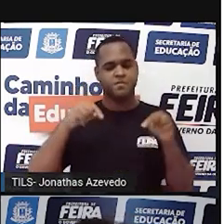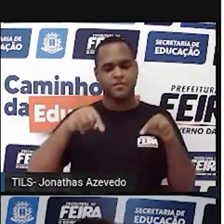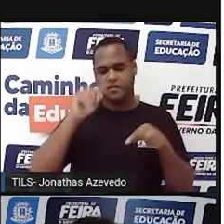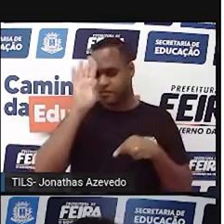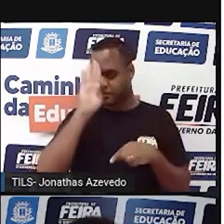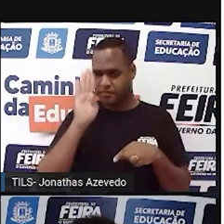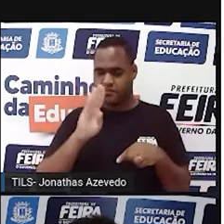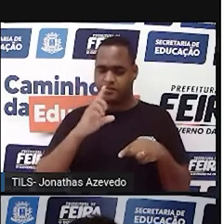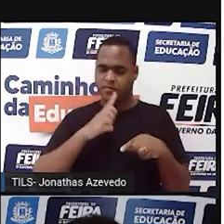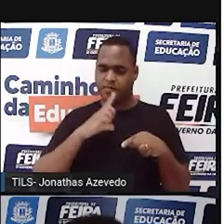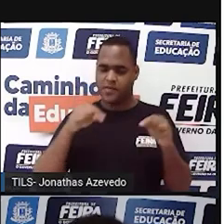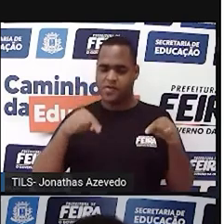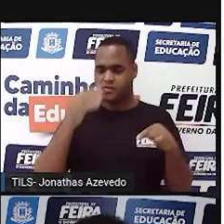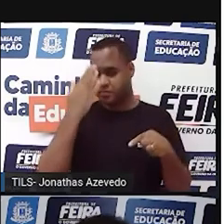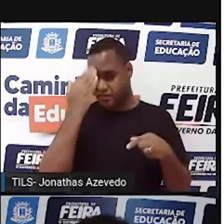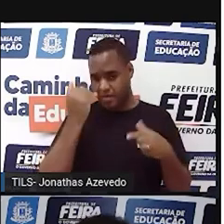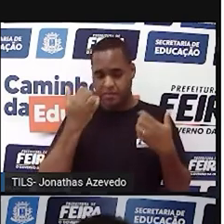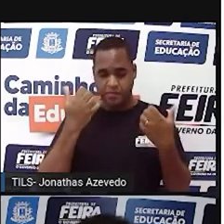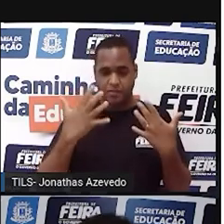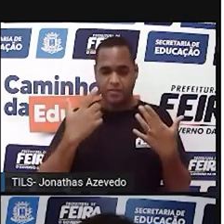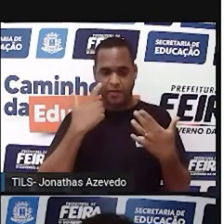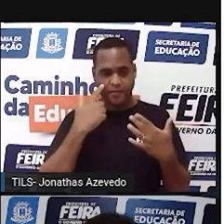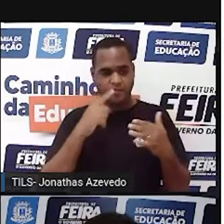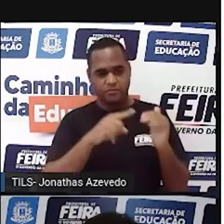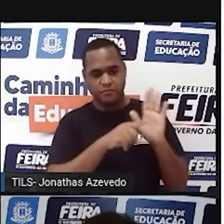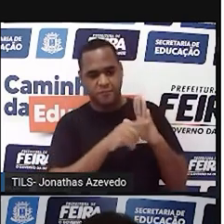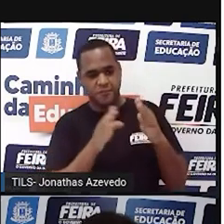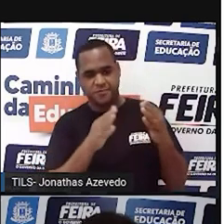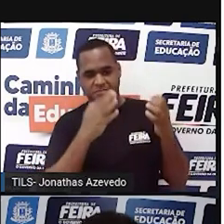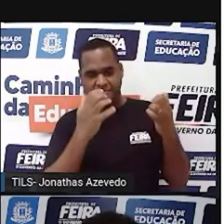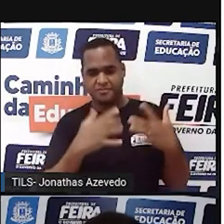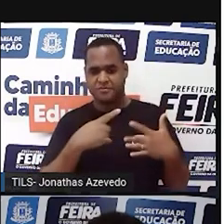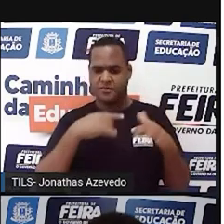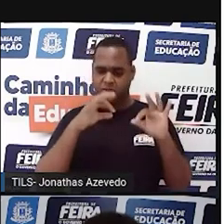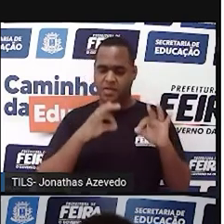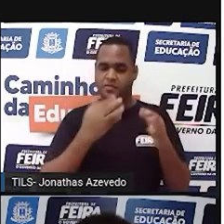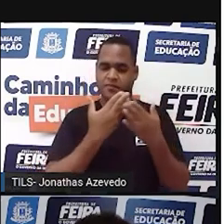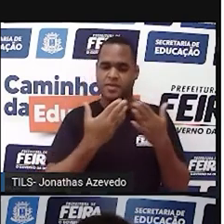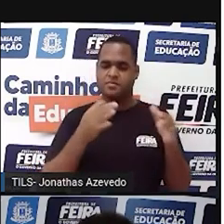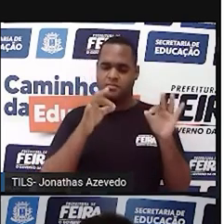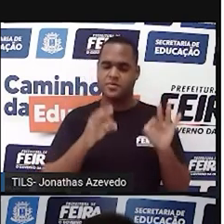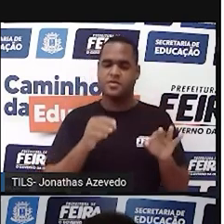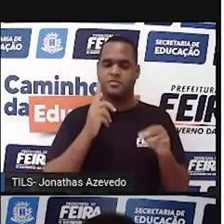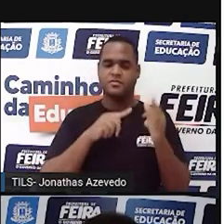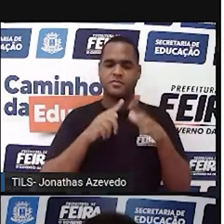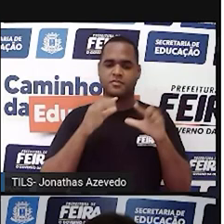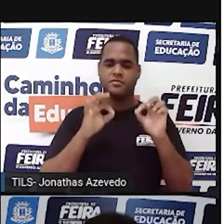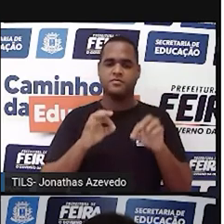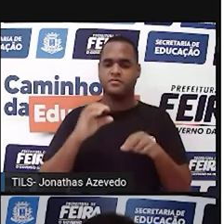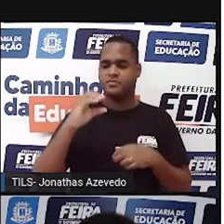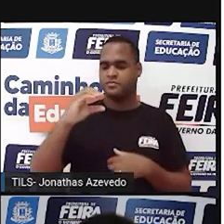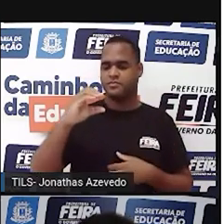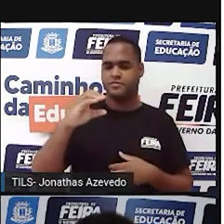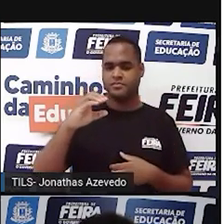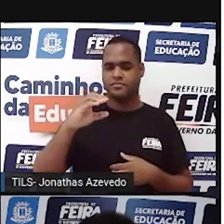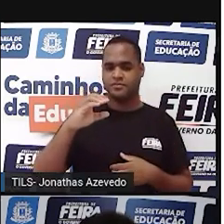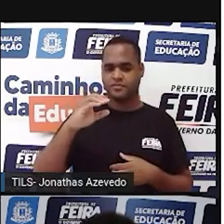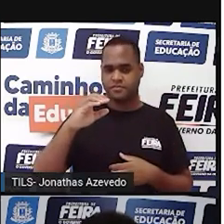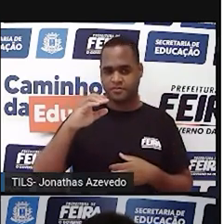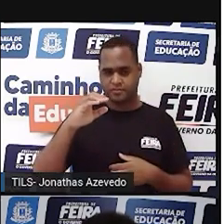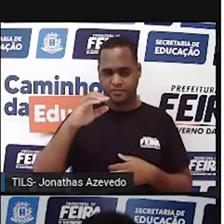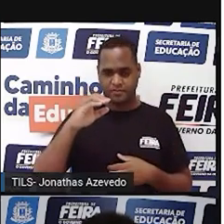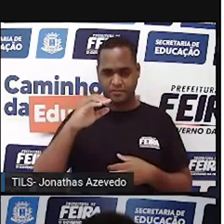Brasil, a gente sabe, como a gente viu no vídeo, eu tenho certeza que você acertou, é Celsius, né?